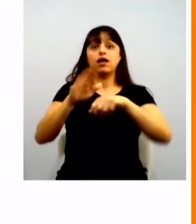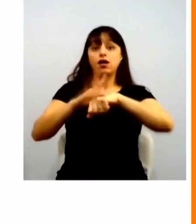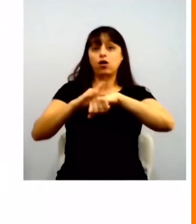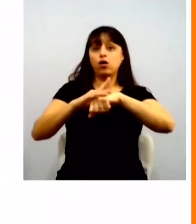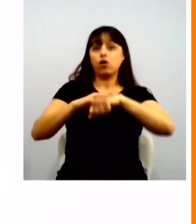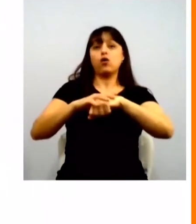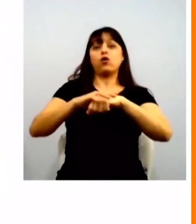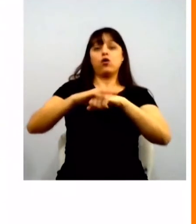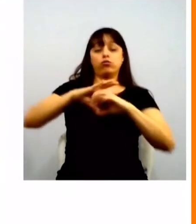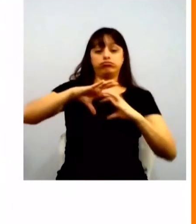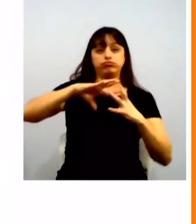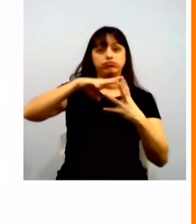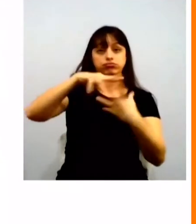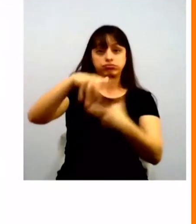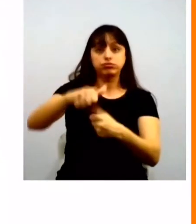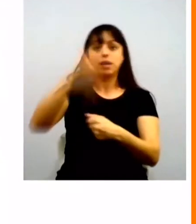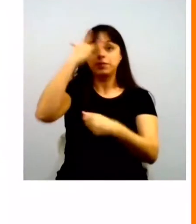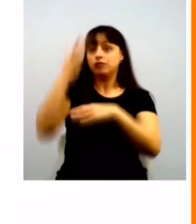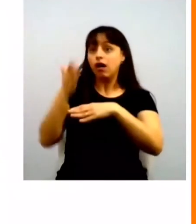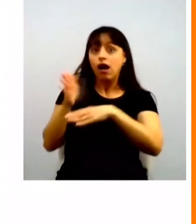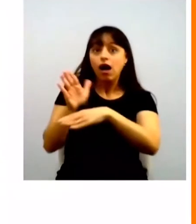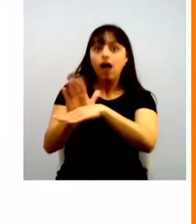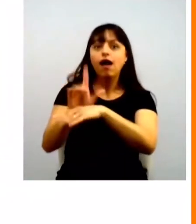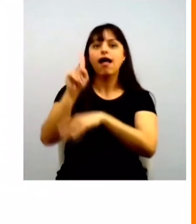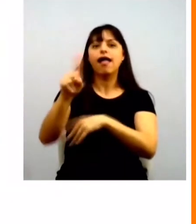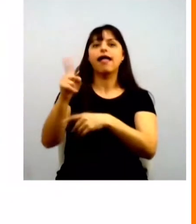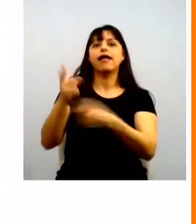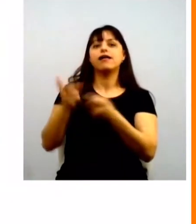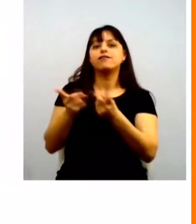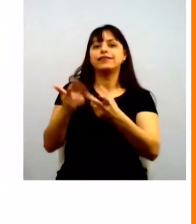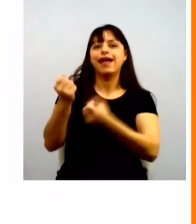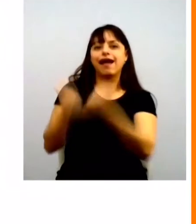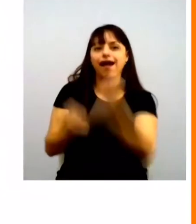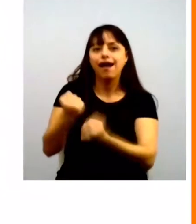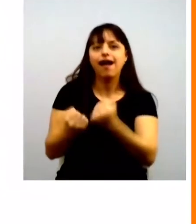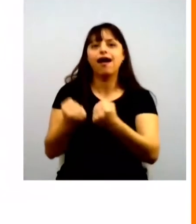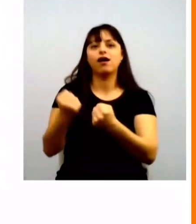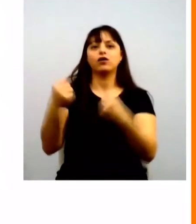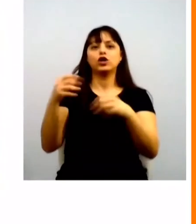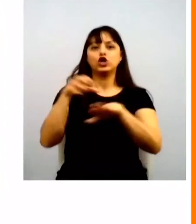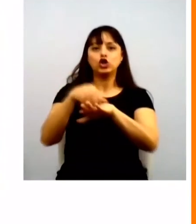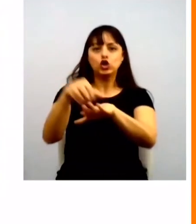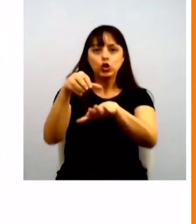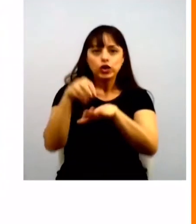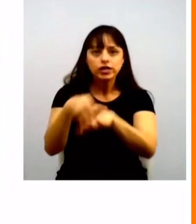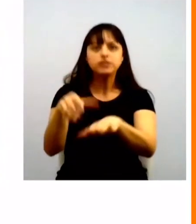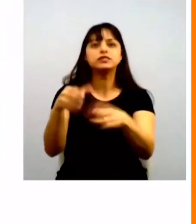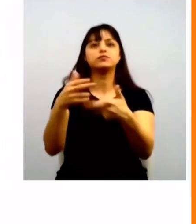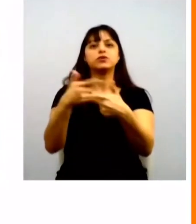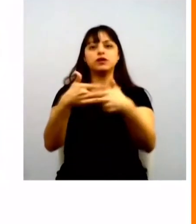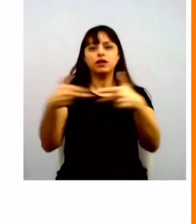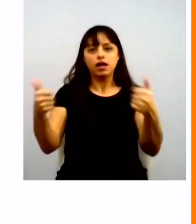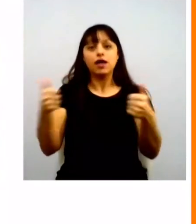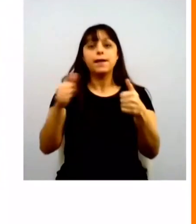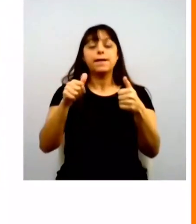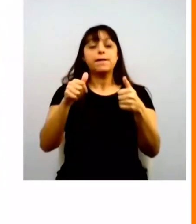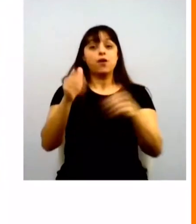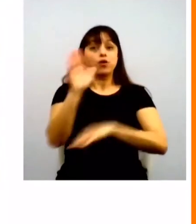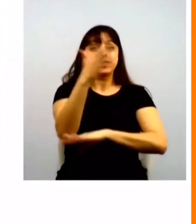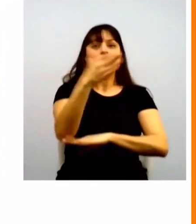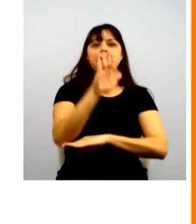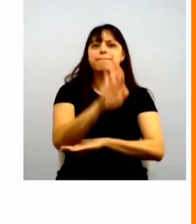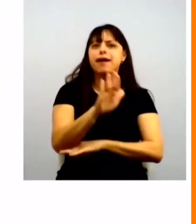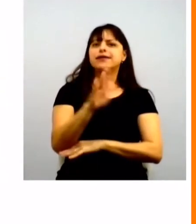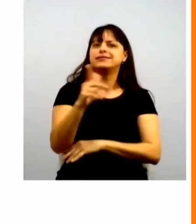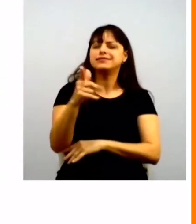sector do turismo, da hosteleria, mas pouca gente tem que investir no sector do turismo, apesar de que é uma parte importante da